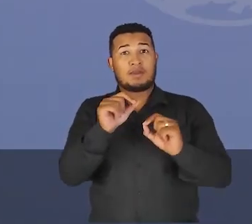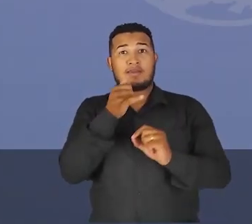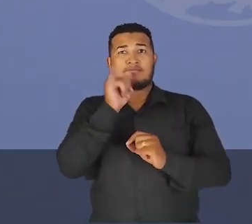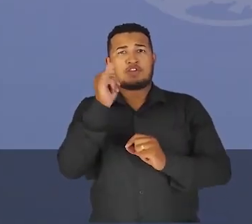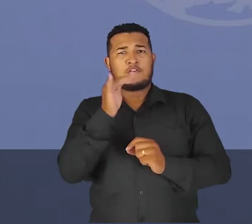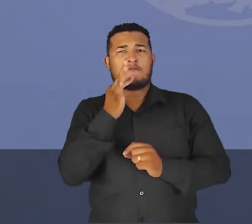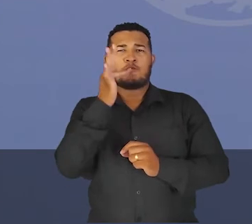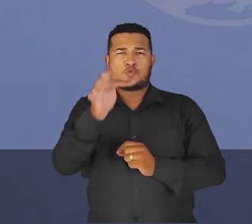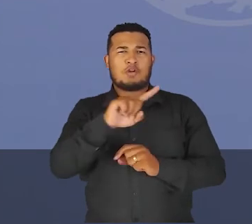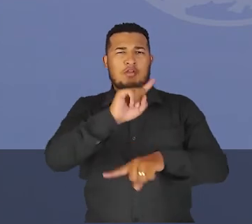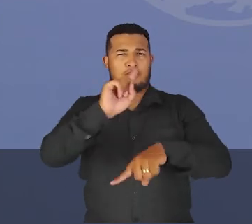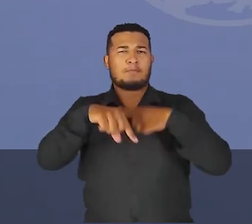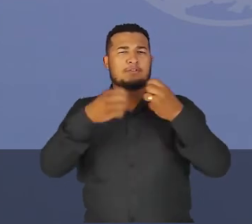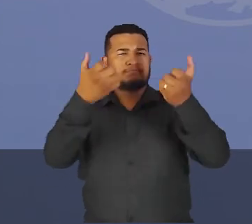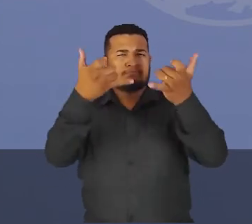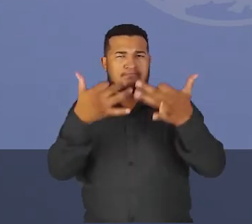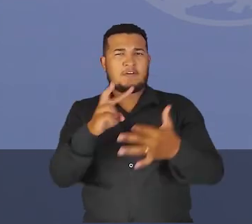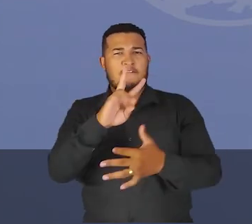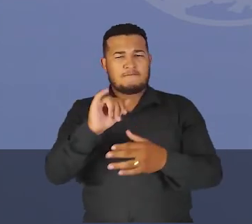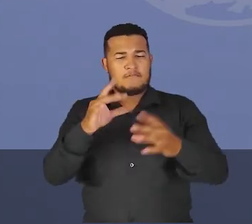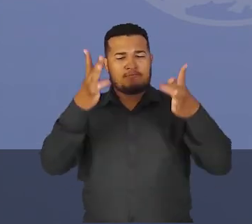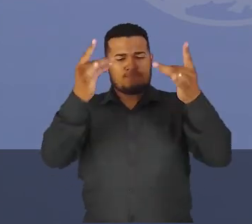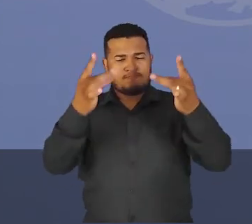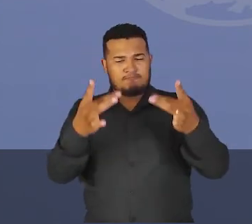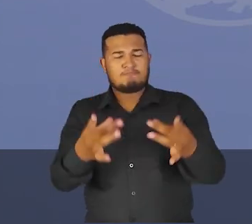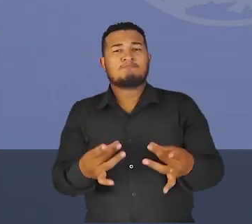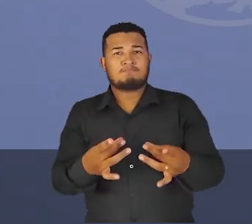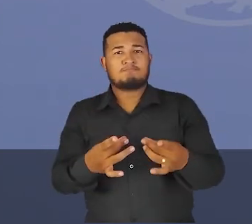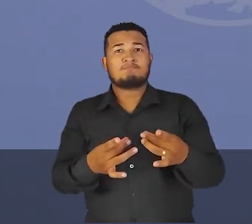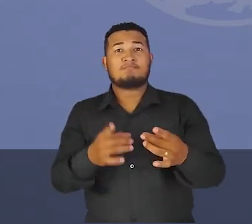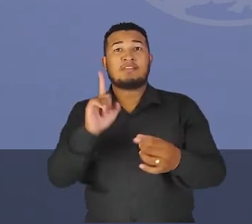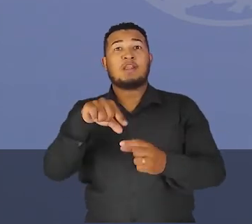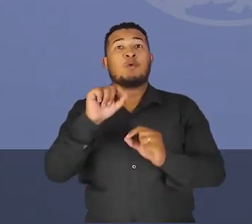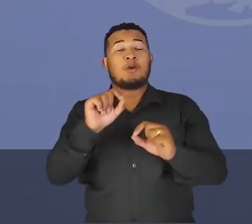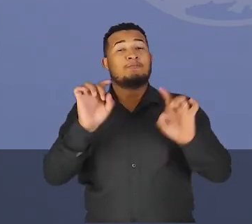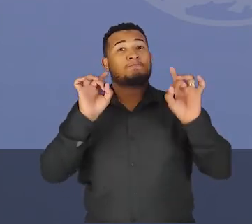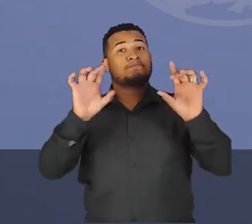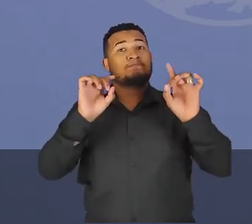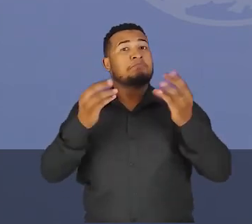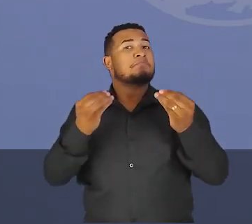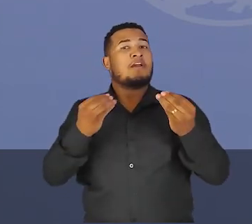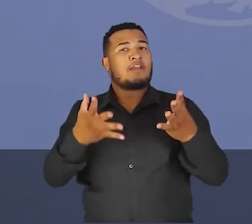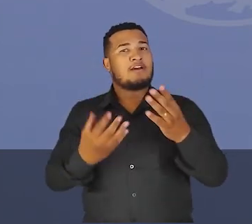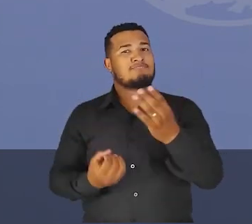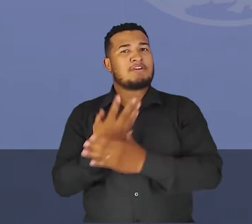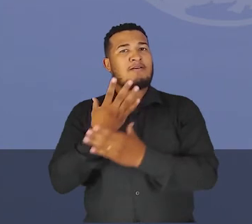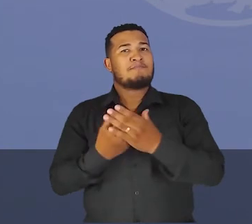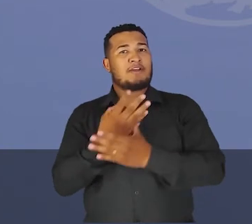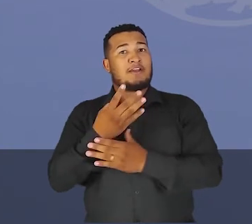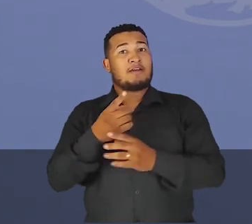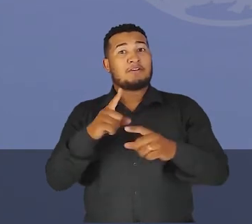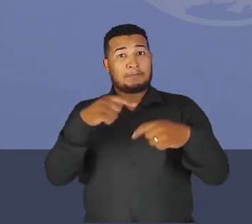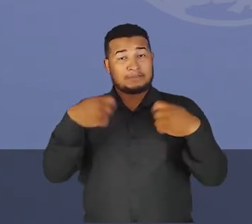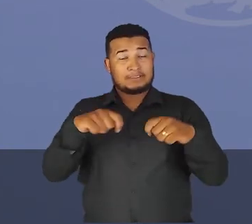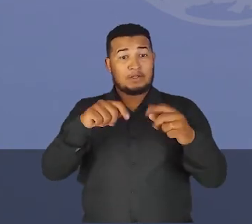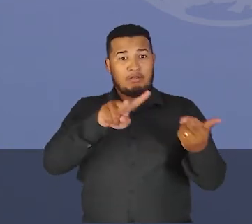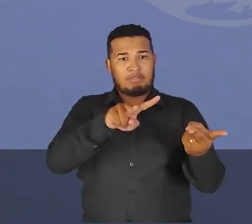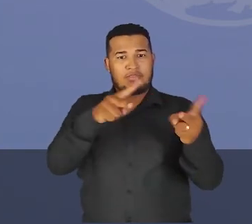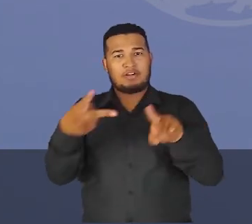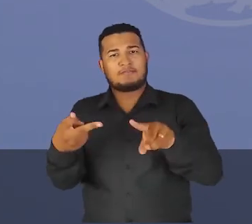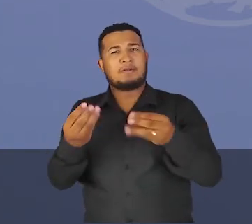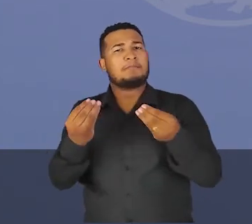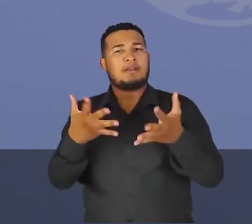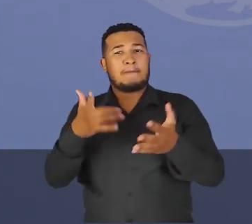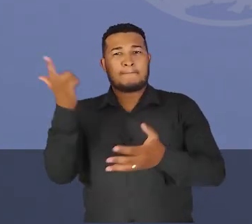que futuramente nós vamos mencionar com mais propriedade, né? Necessário para fazer que você tem que transferir ao sistema para que